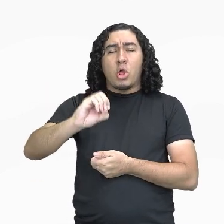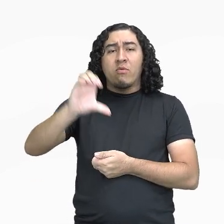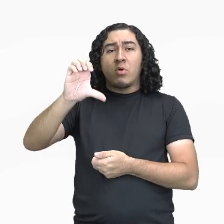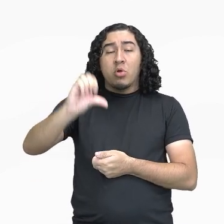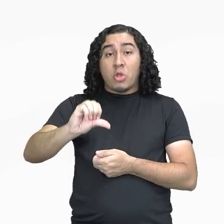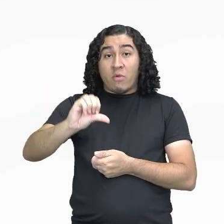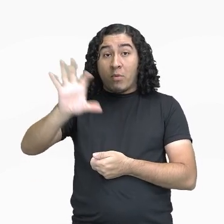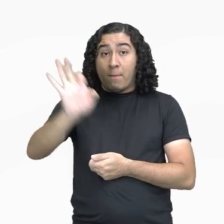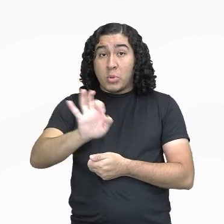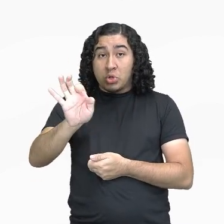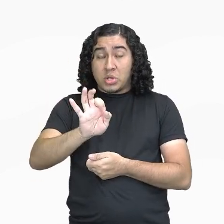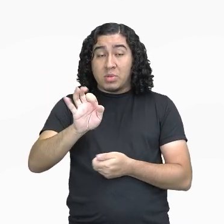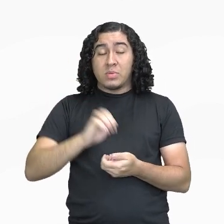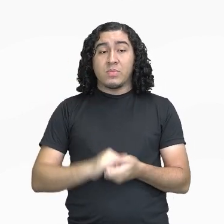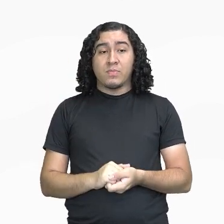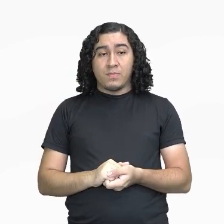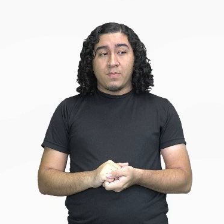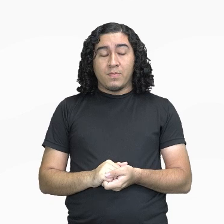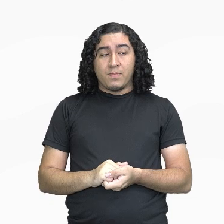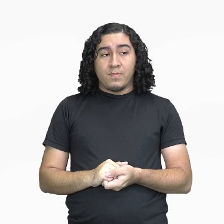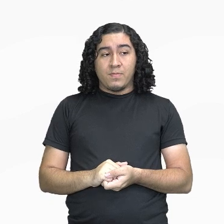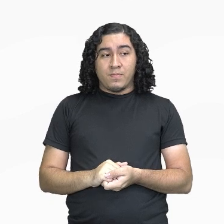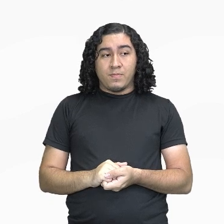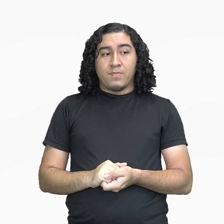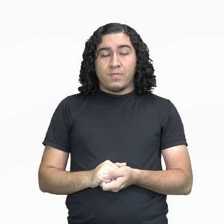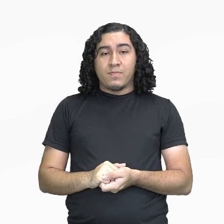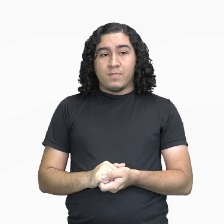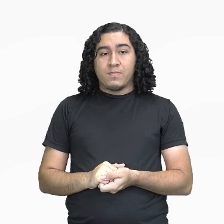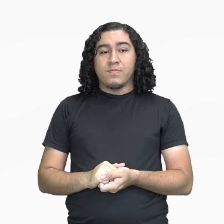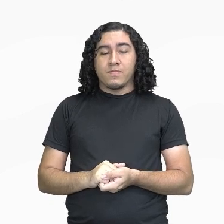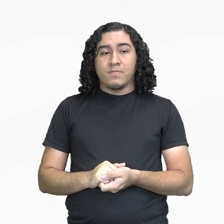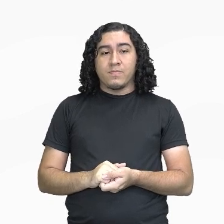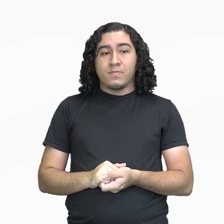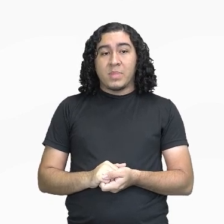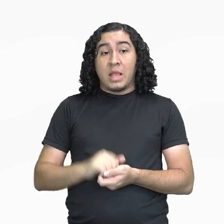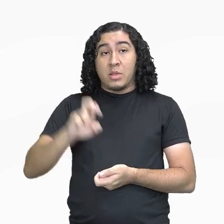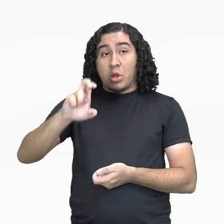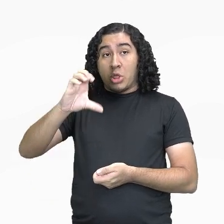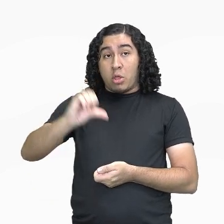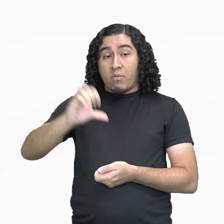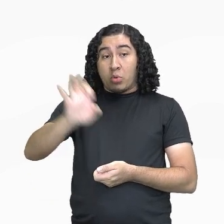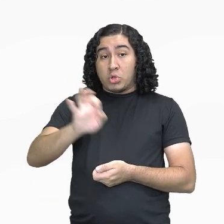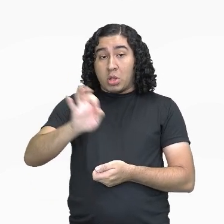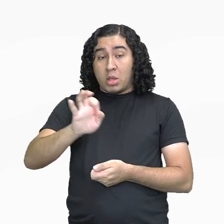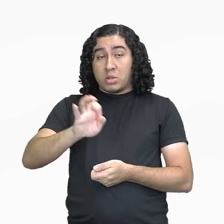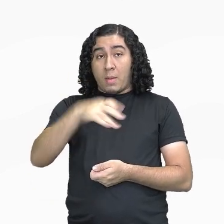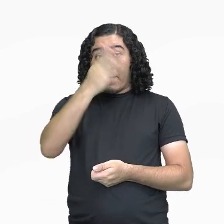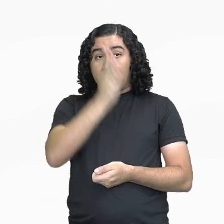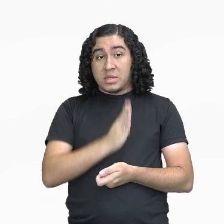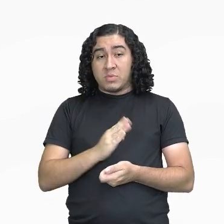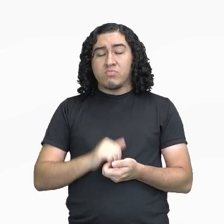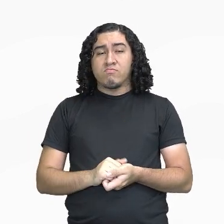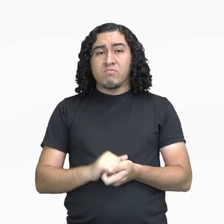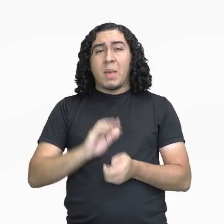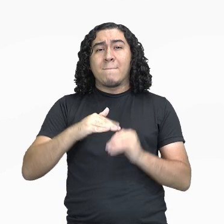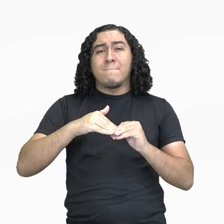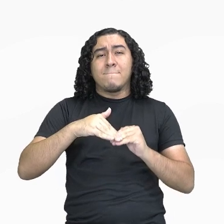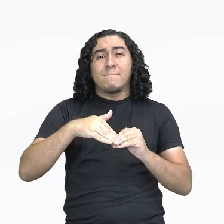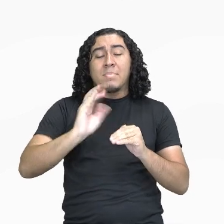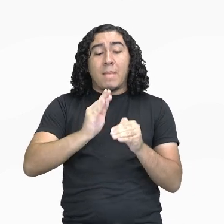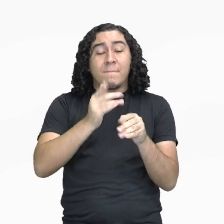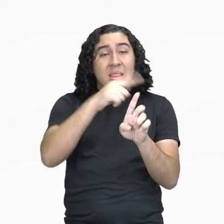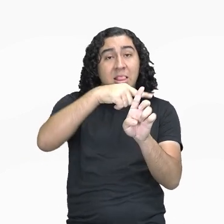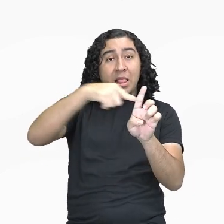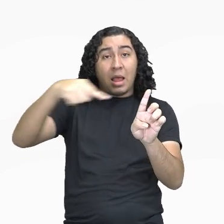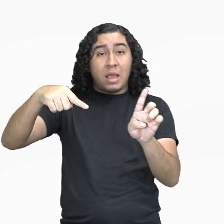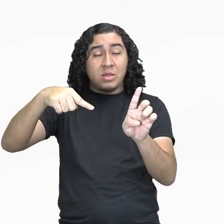do território brasileiro, ou seja, a Amazônia Legal, ela é mais da metade do território do